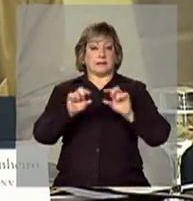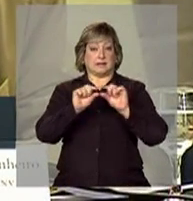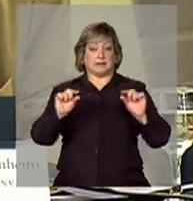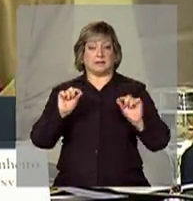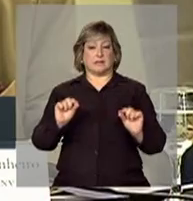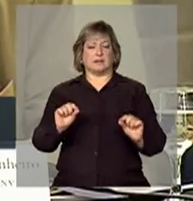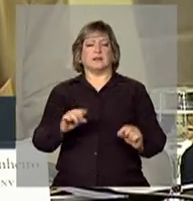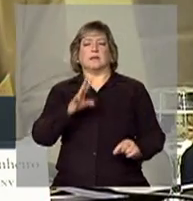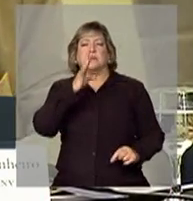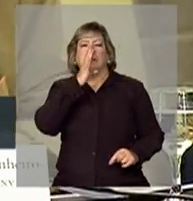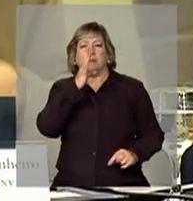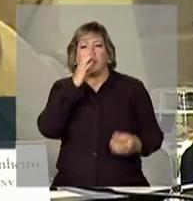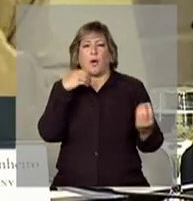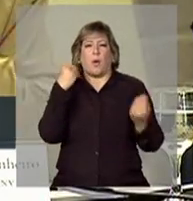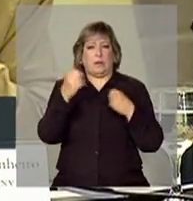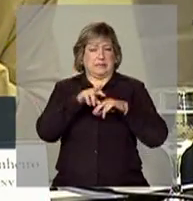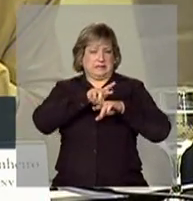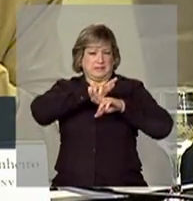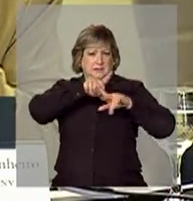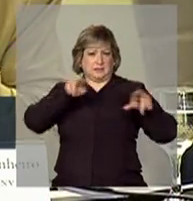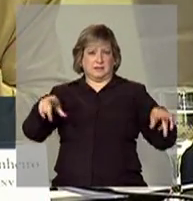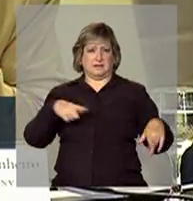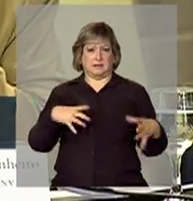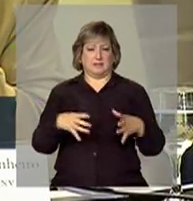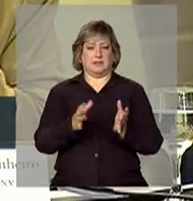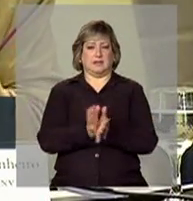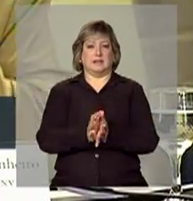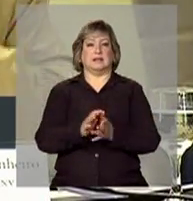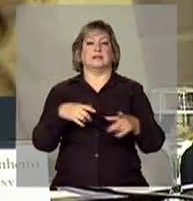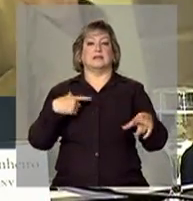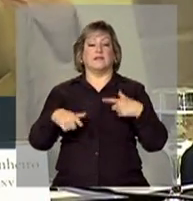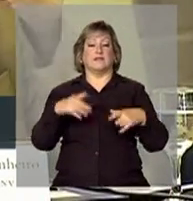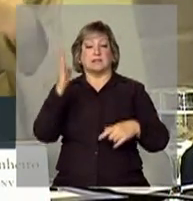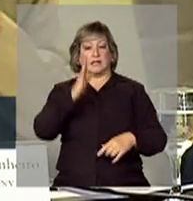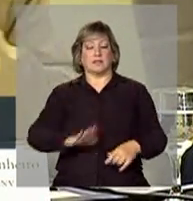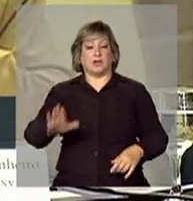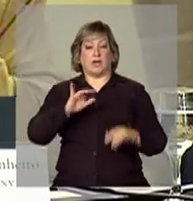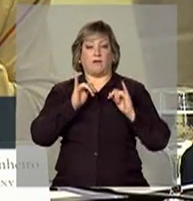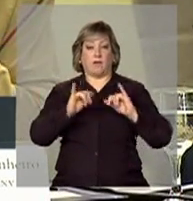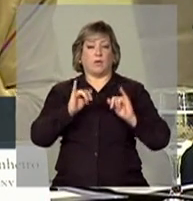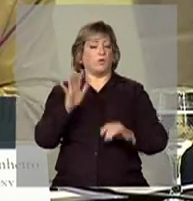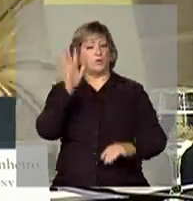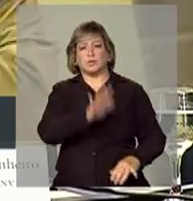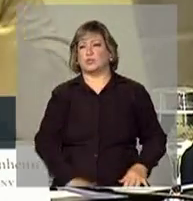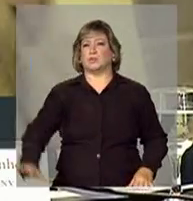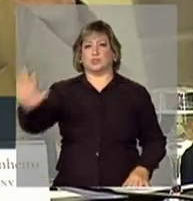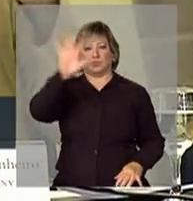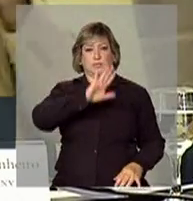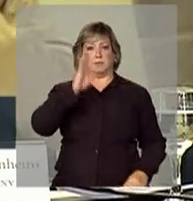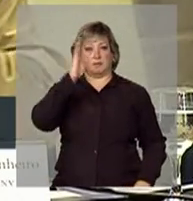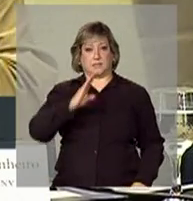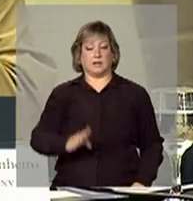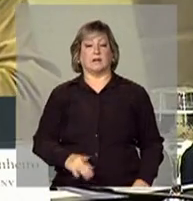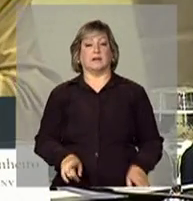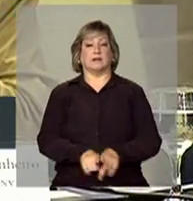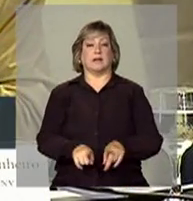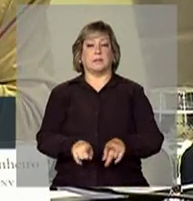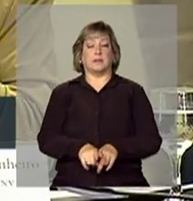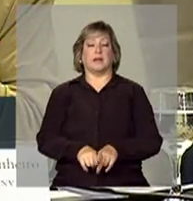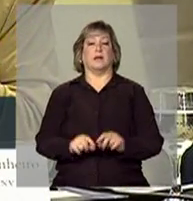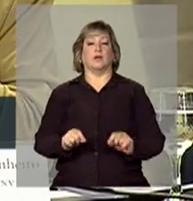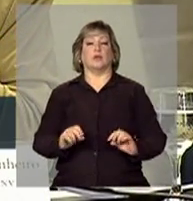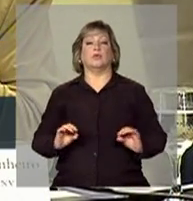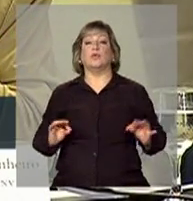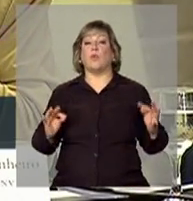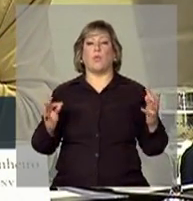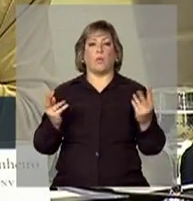a capilaridade do sistema do Serviço Nacional de Informações por todo o território nacional e por todos